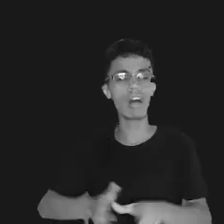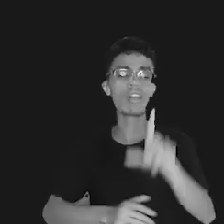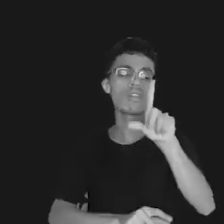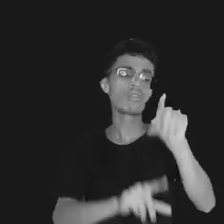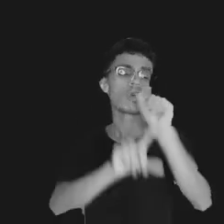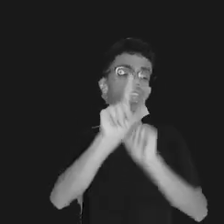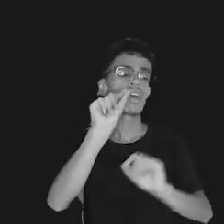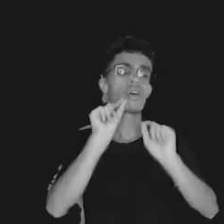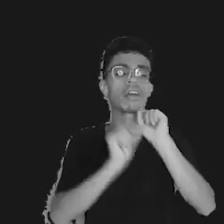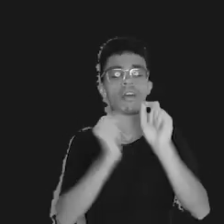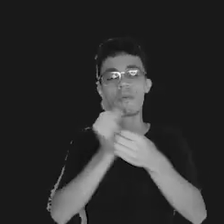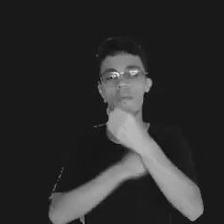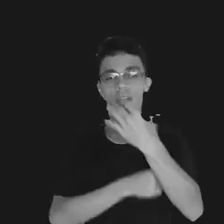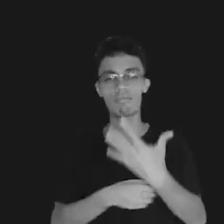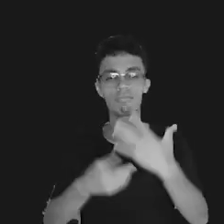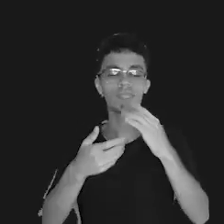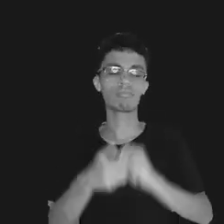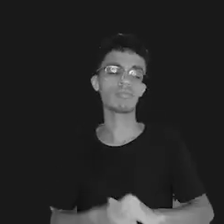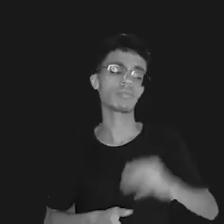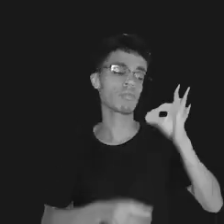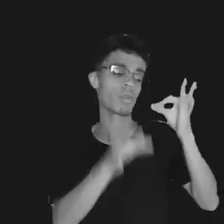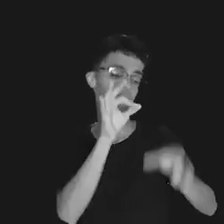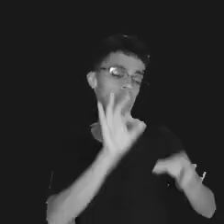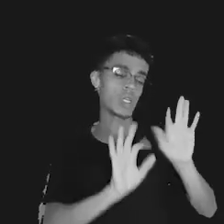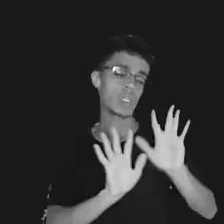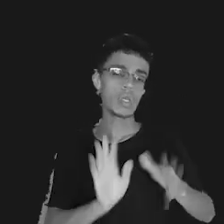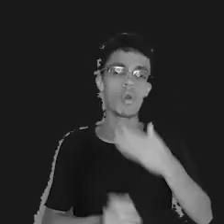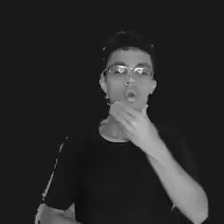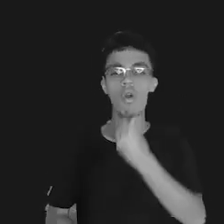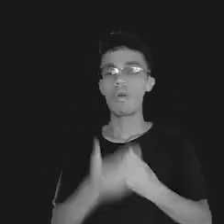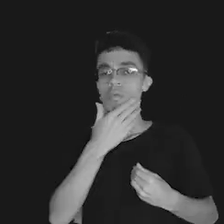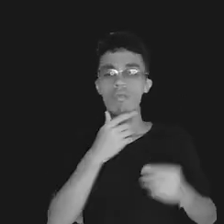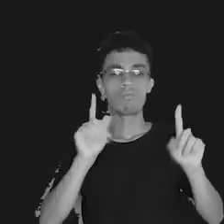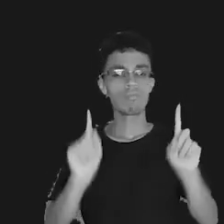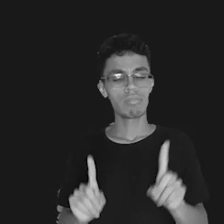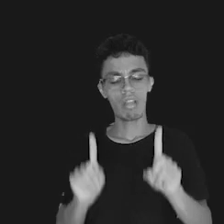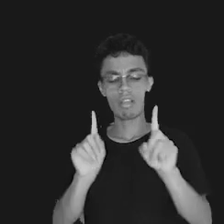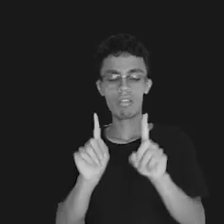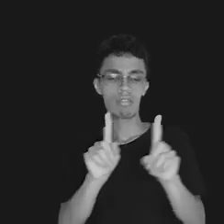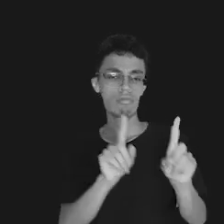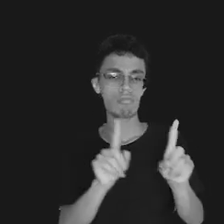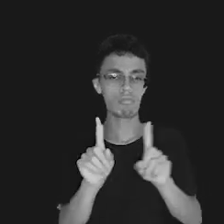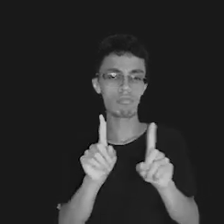o último. Os juízes, com suas respectivas togas, mudam